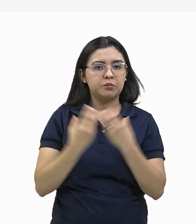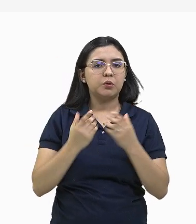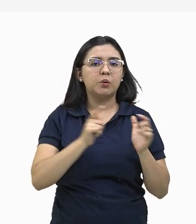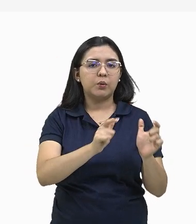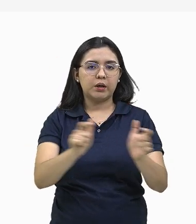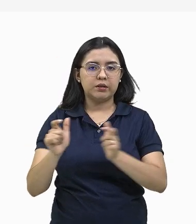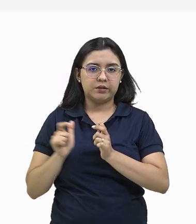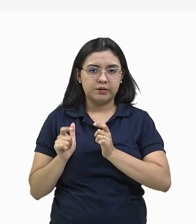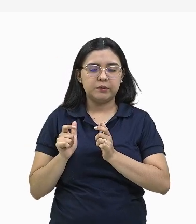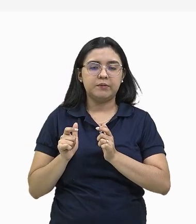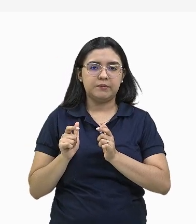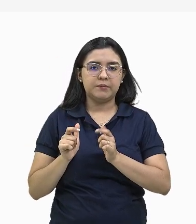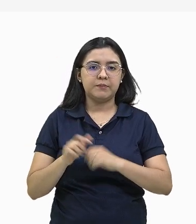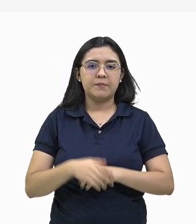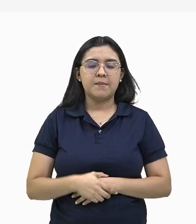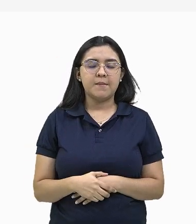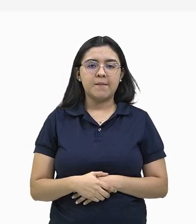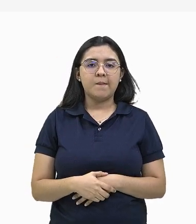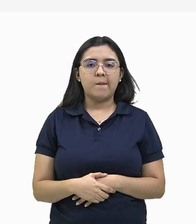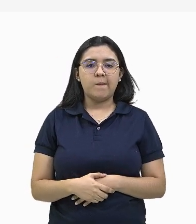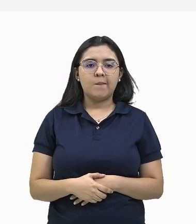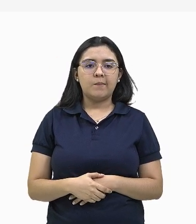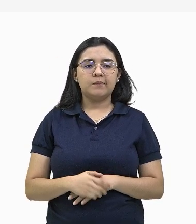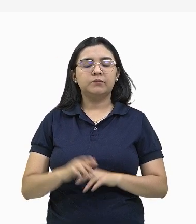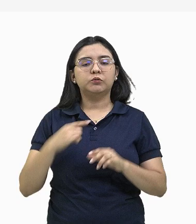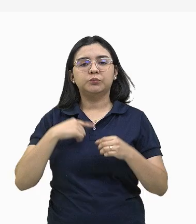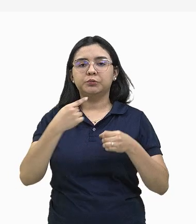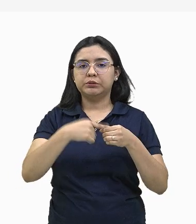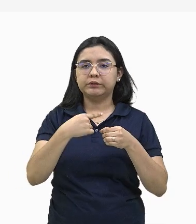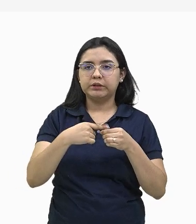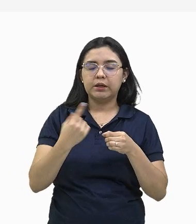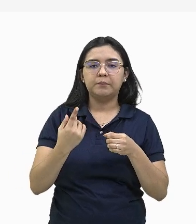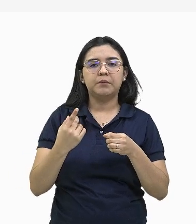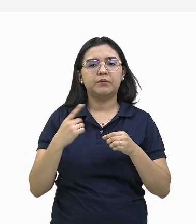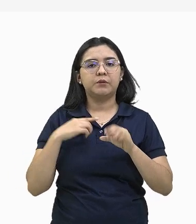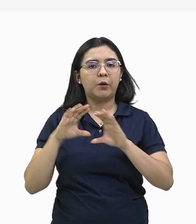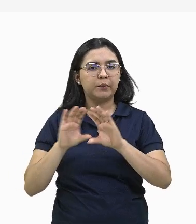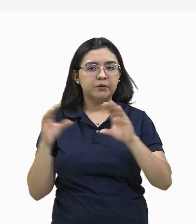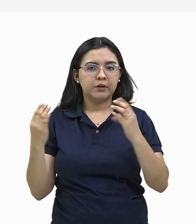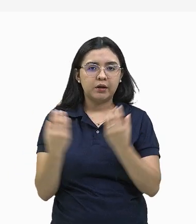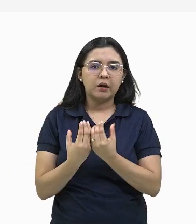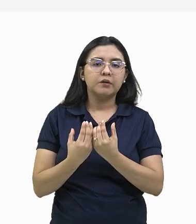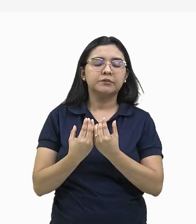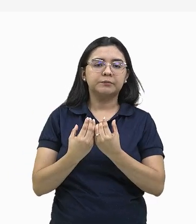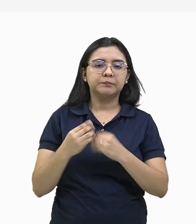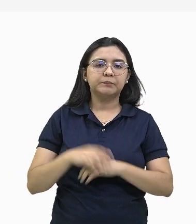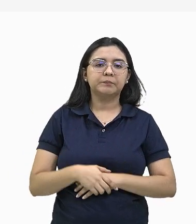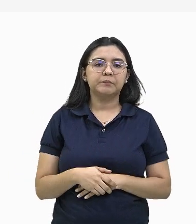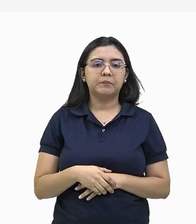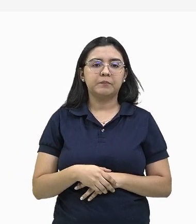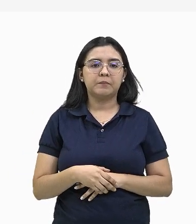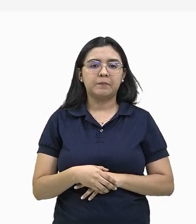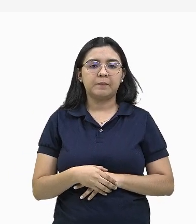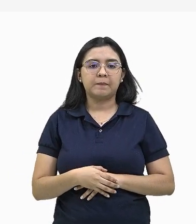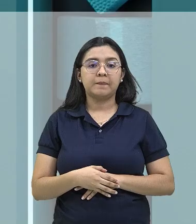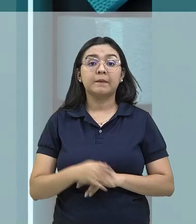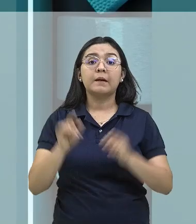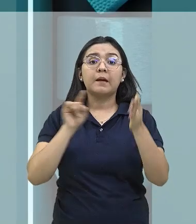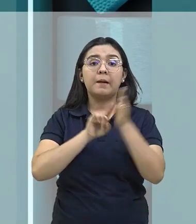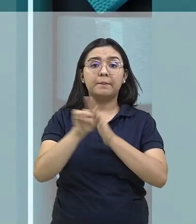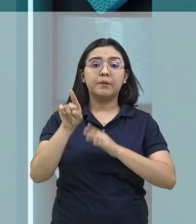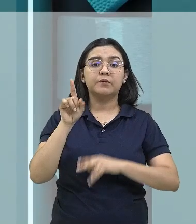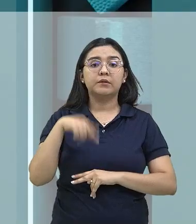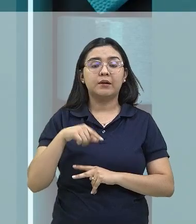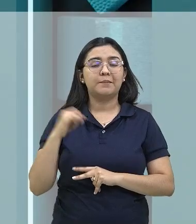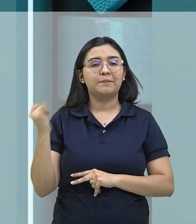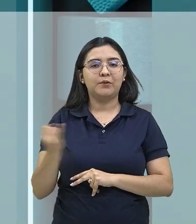determinada localidade, em um determinado município, em uma determinada comunidade, não é? Então, a pergunta ela é